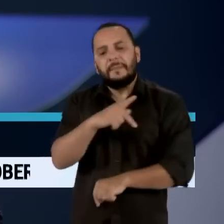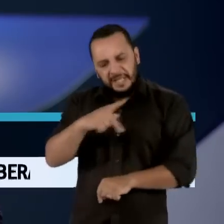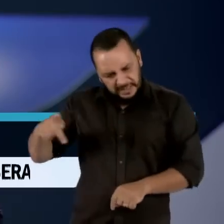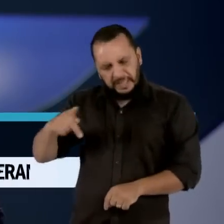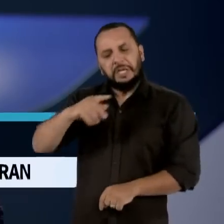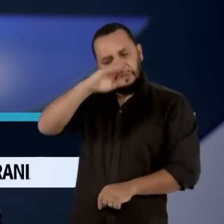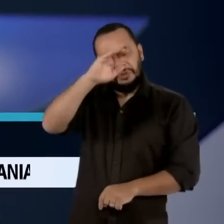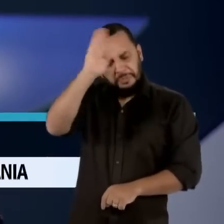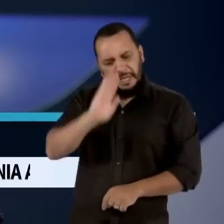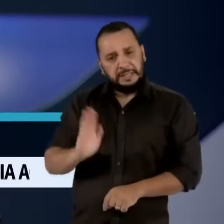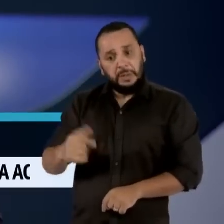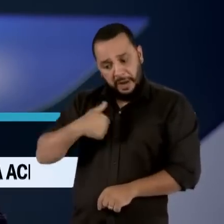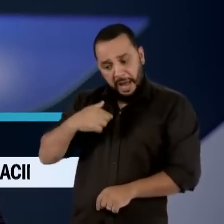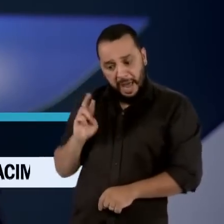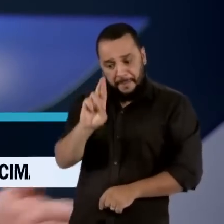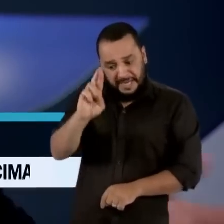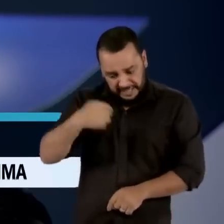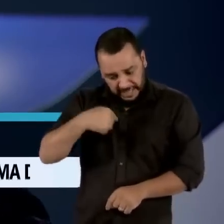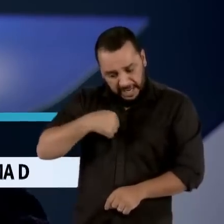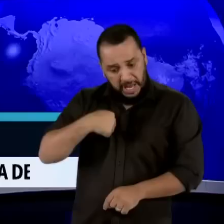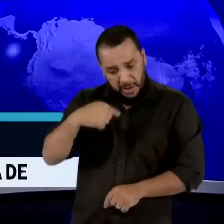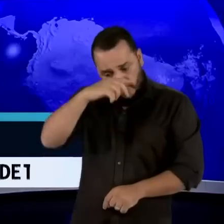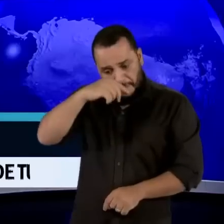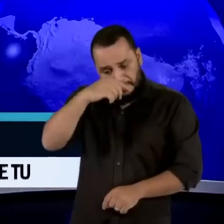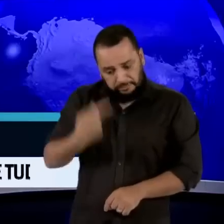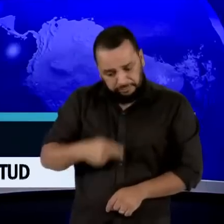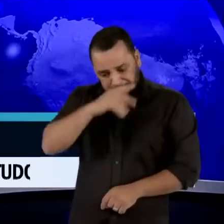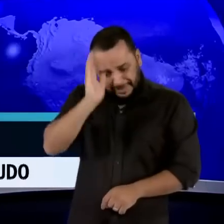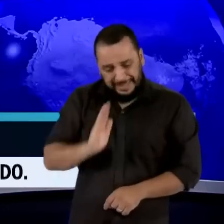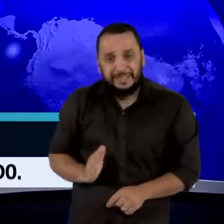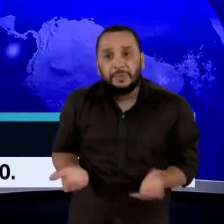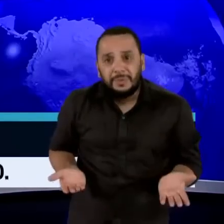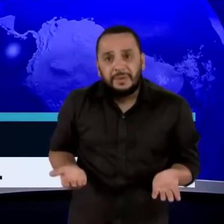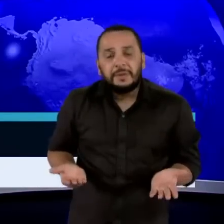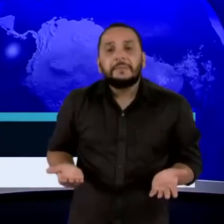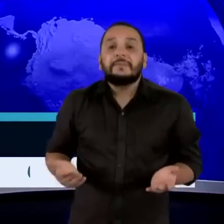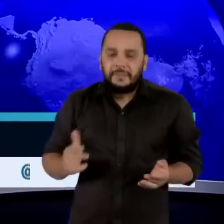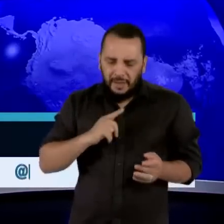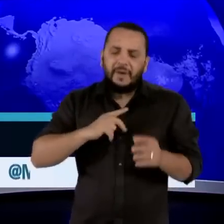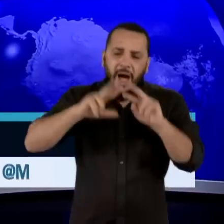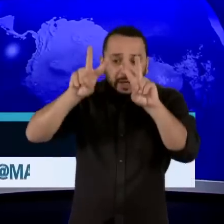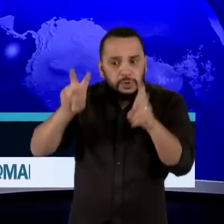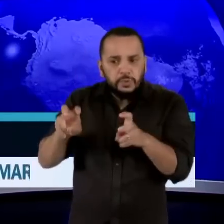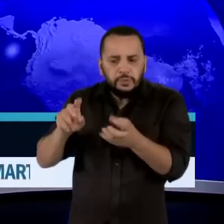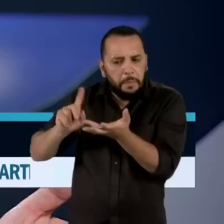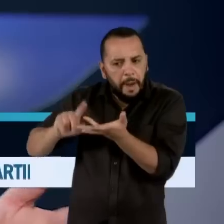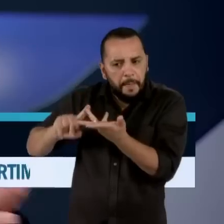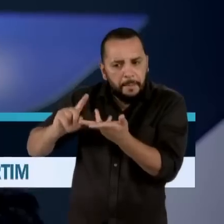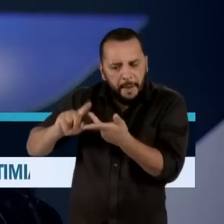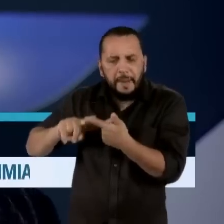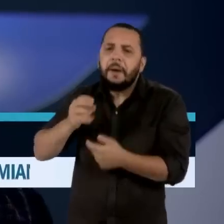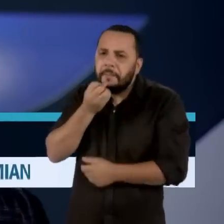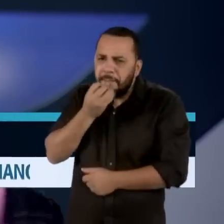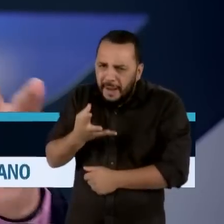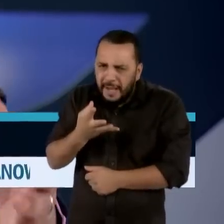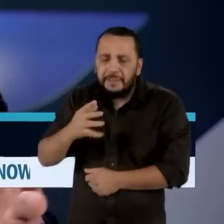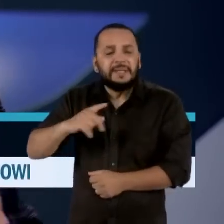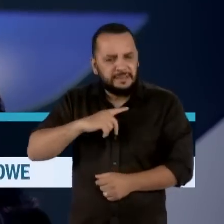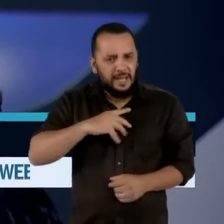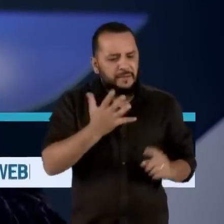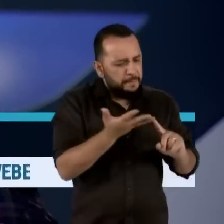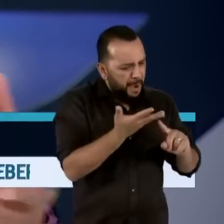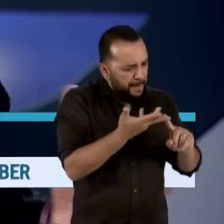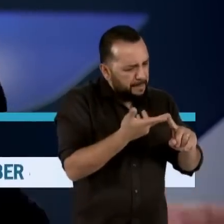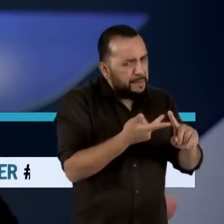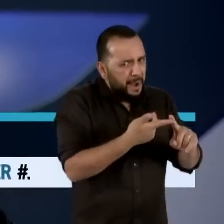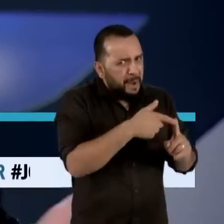performance na ONU, inclusive em assuntos que ele foi bem. Agora, ele foi muito mal em vários outros aí, né? Ele misturou várias